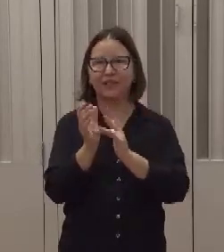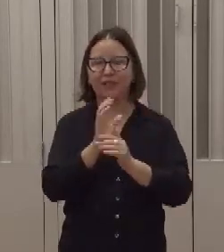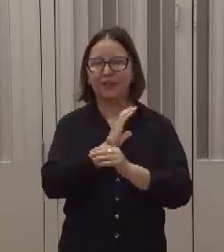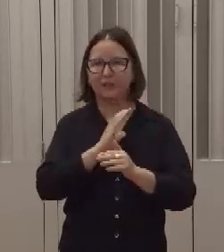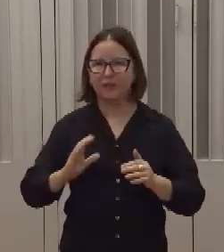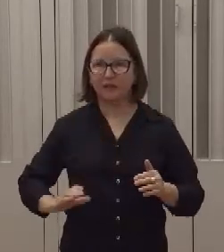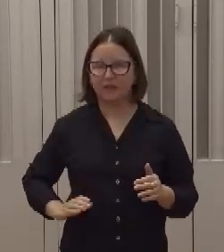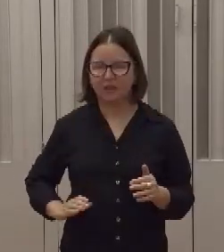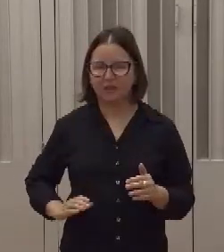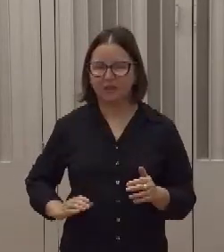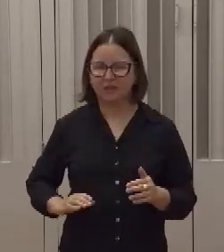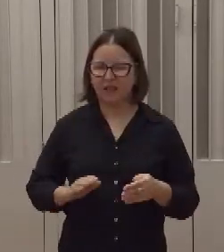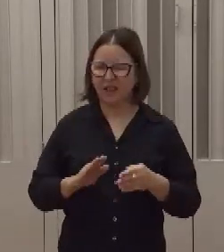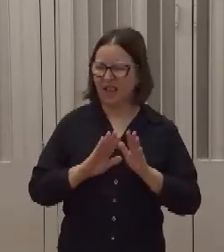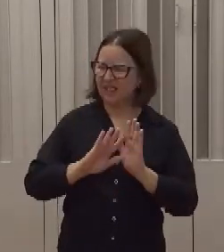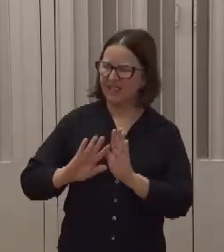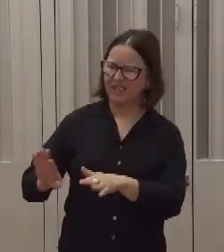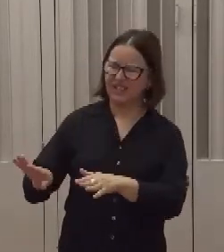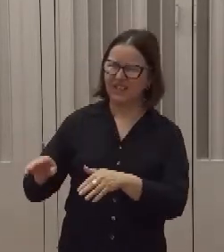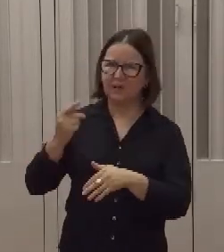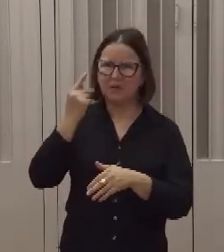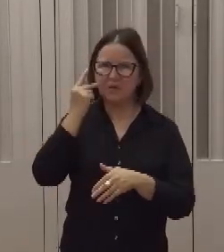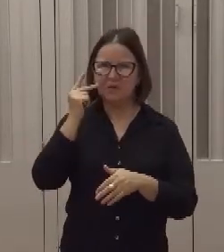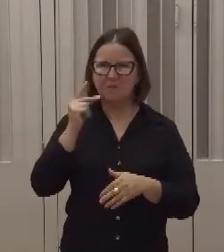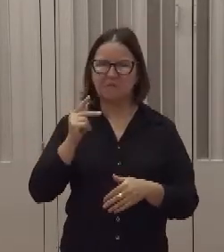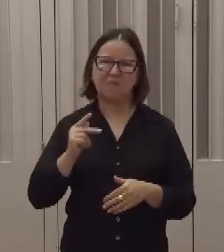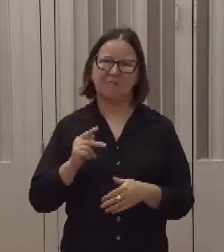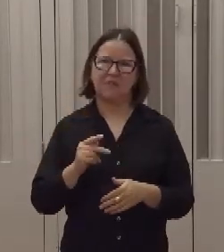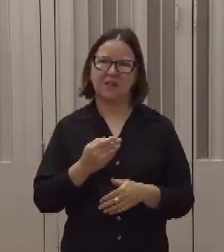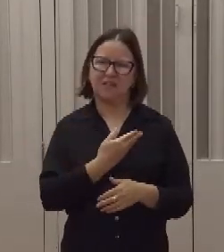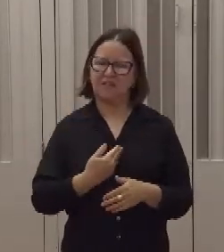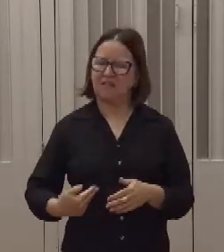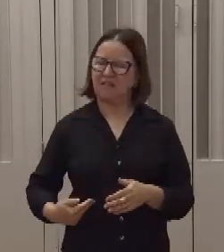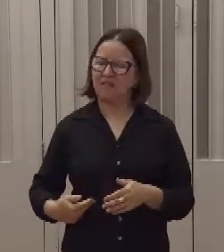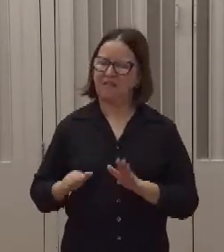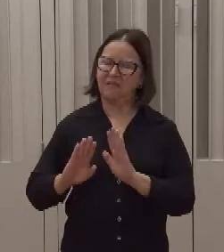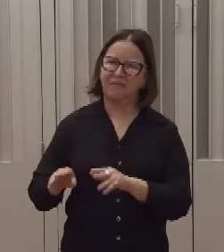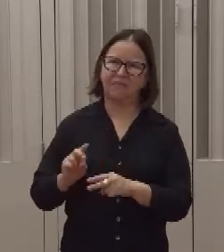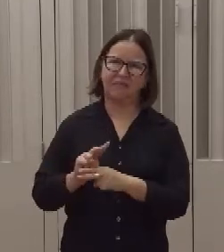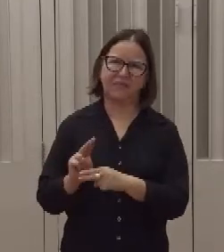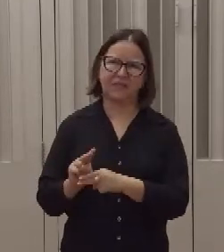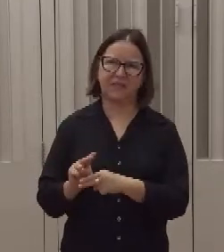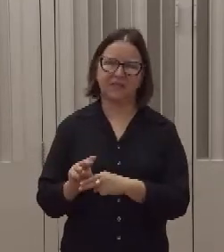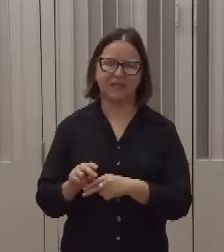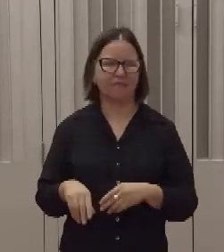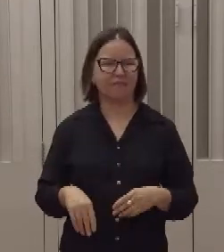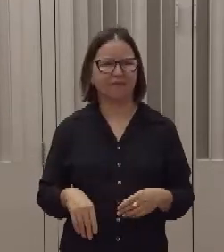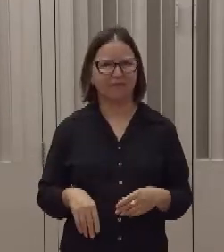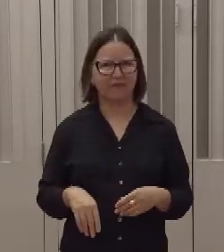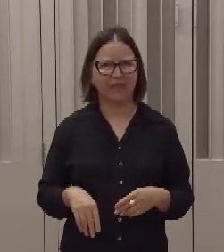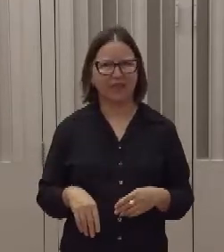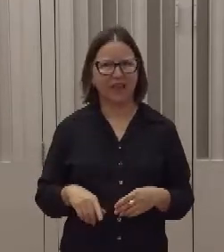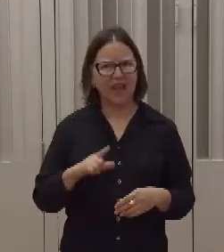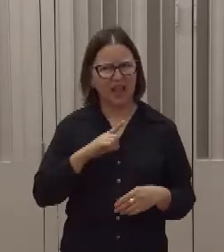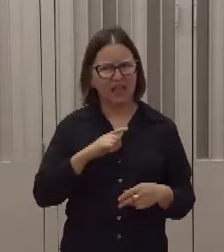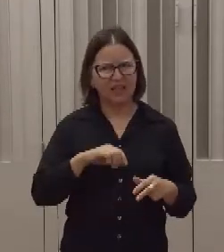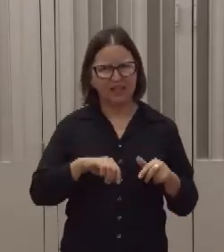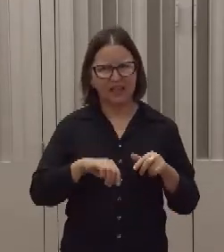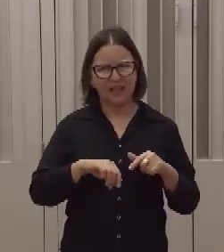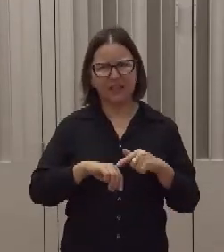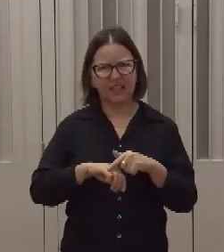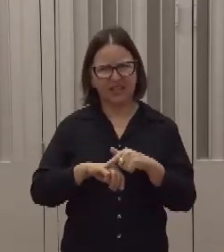o Estado cuidar. A viúva está mal? Tem psicólogo lá no posto de saúde para